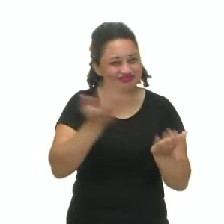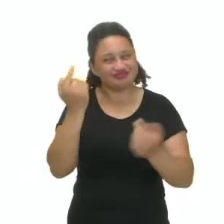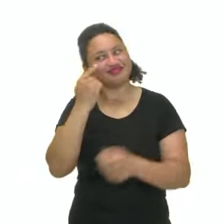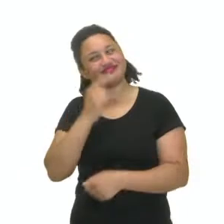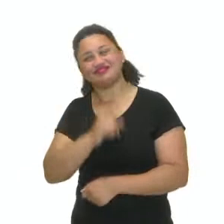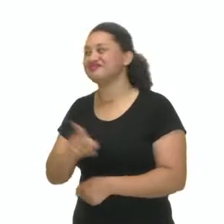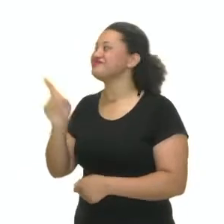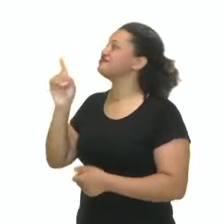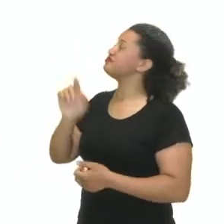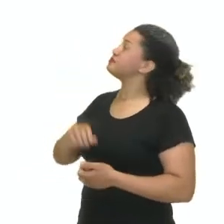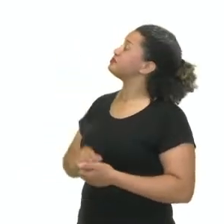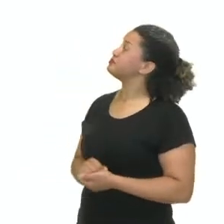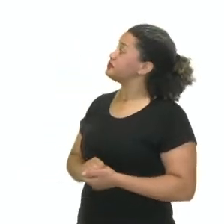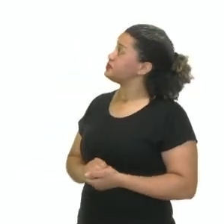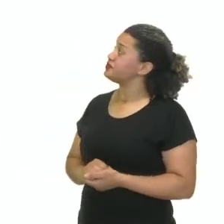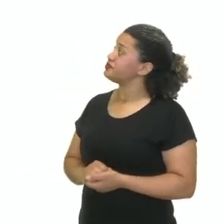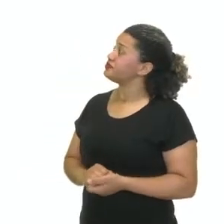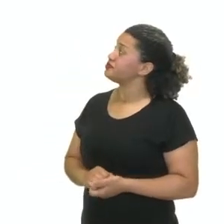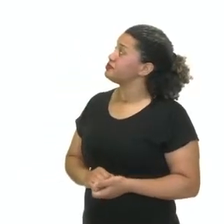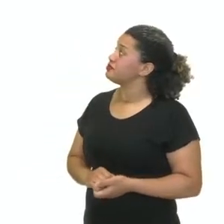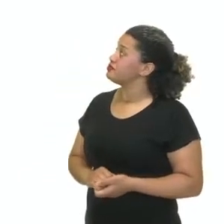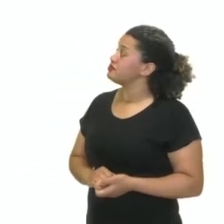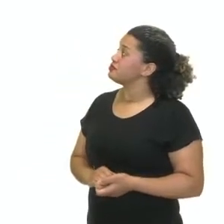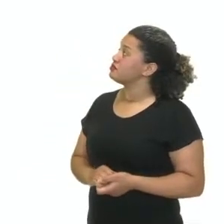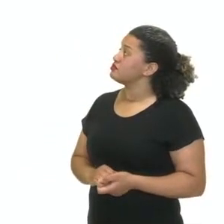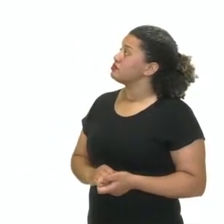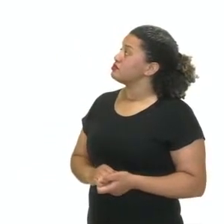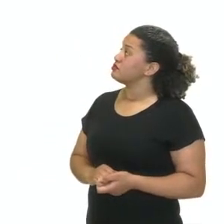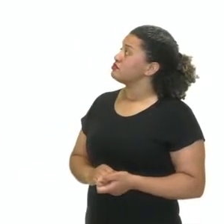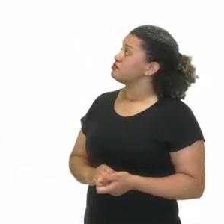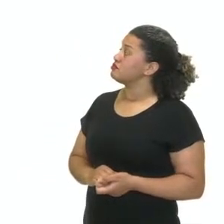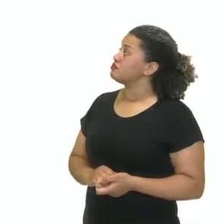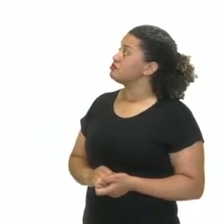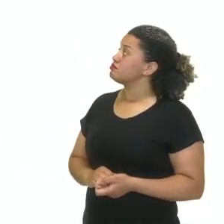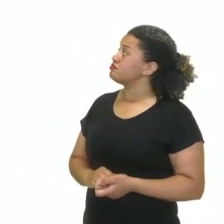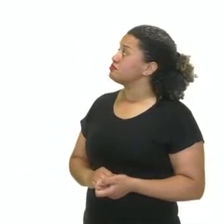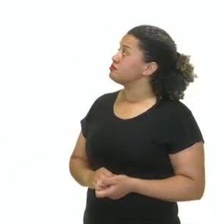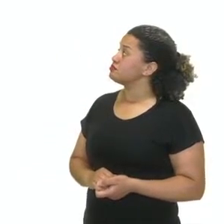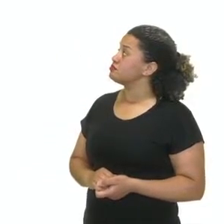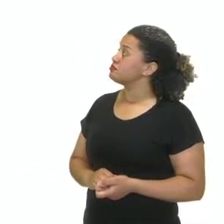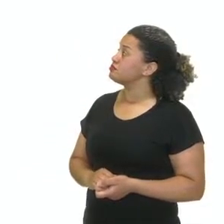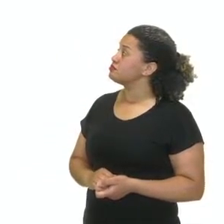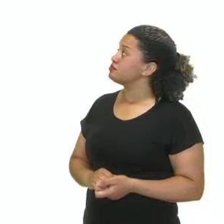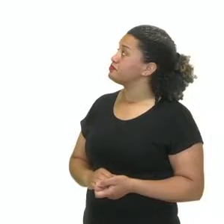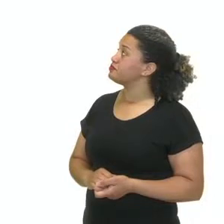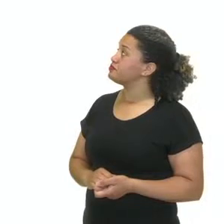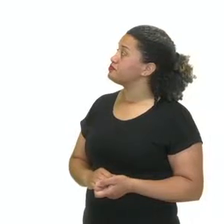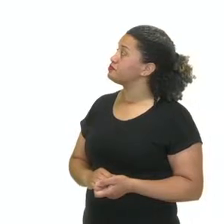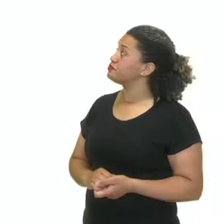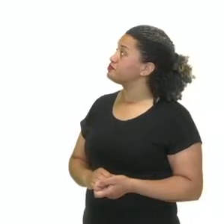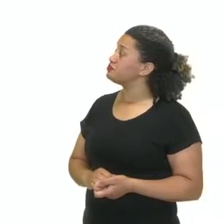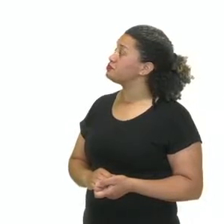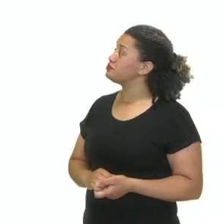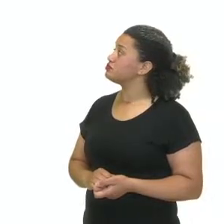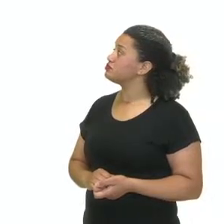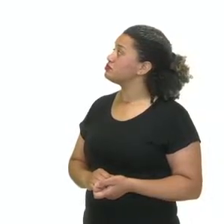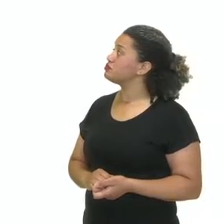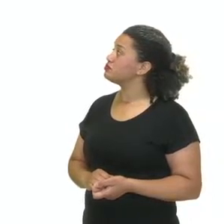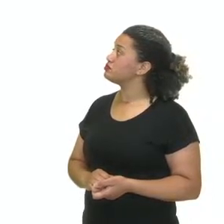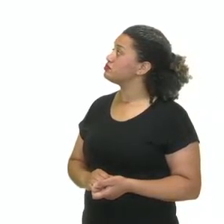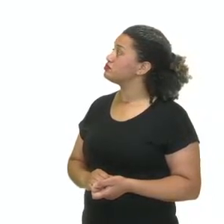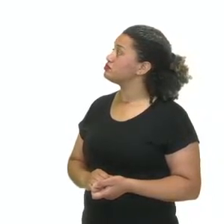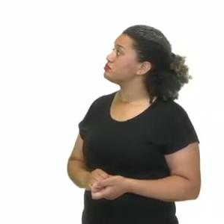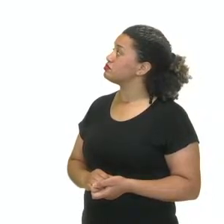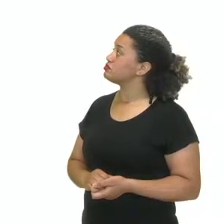Consumo, consumismo e seus impactos no meio ambiente. Então esse artigo foi publicado em 15 de março de 2015. O autor é